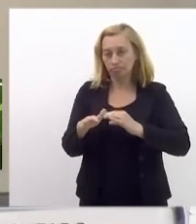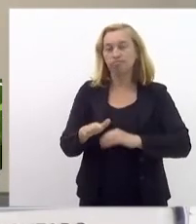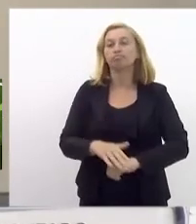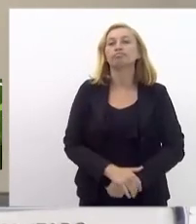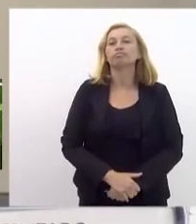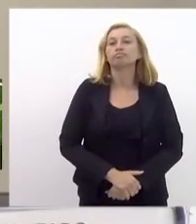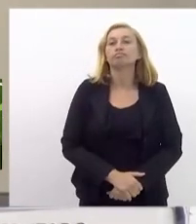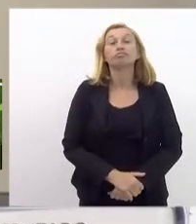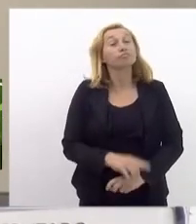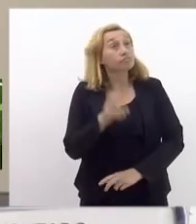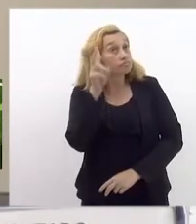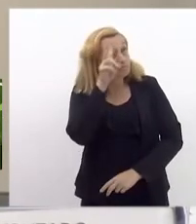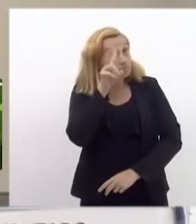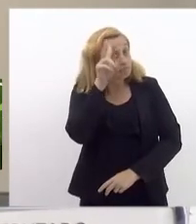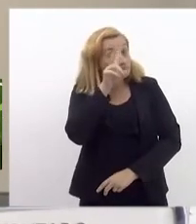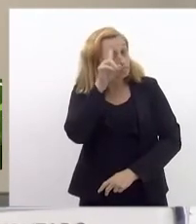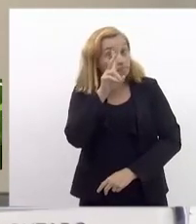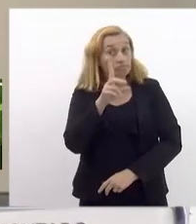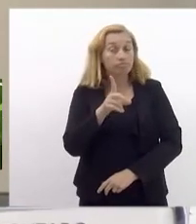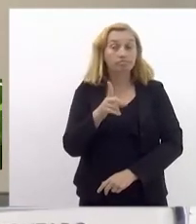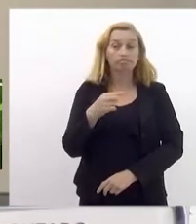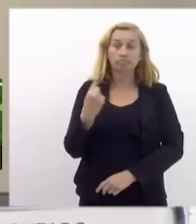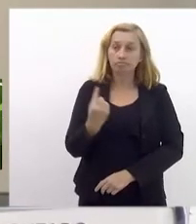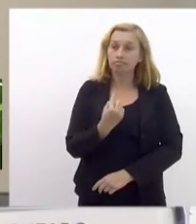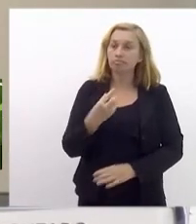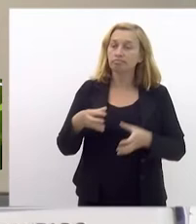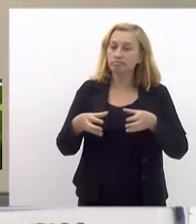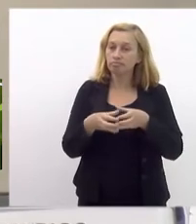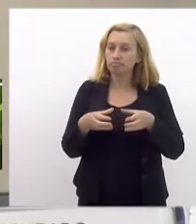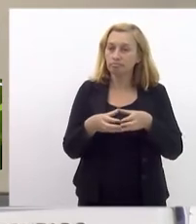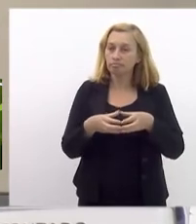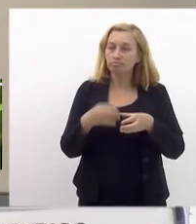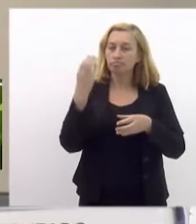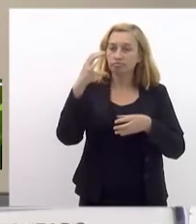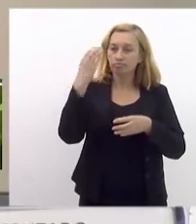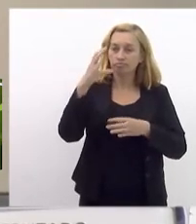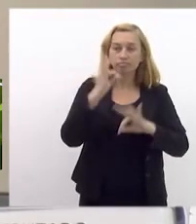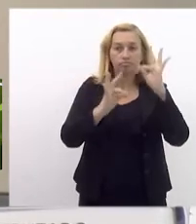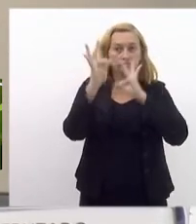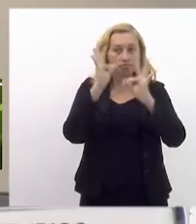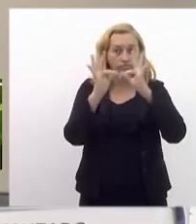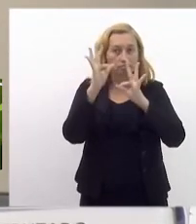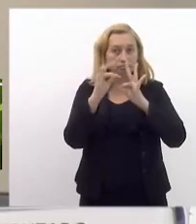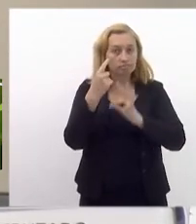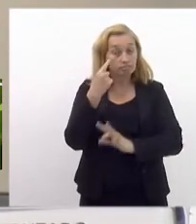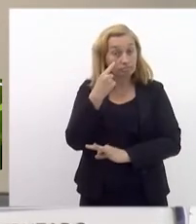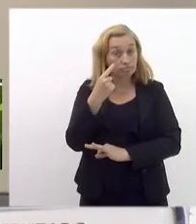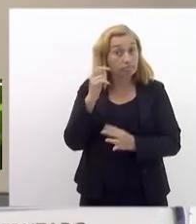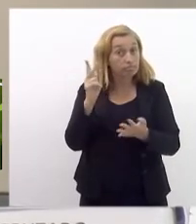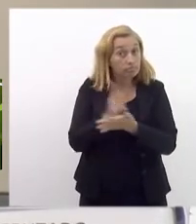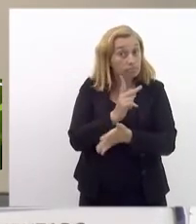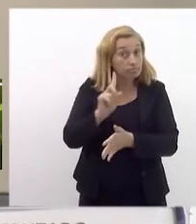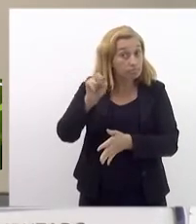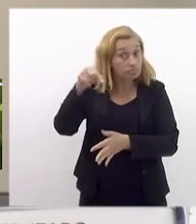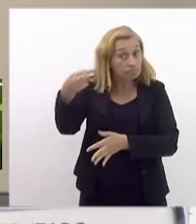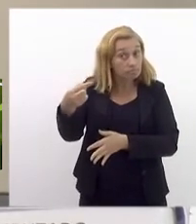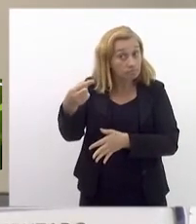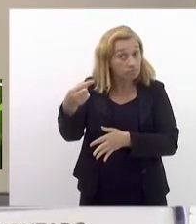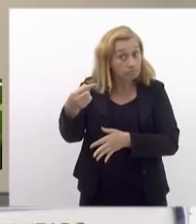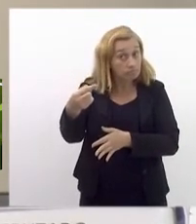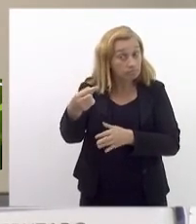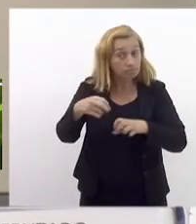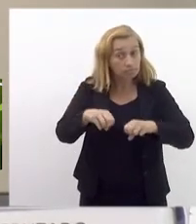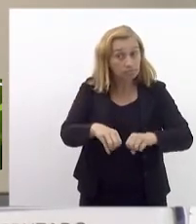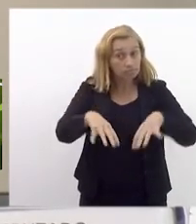conta. Lembrando que assim, nós estamos aqui no âmbito da Comissão de Ciência e Tecnologia. Não podemos prever o que acontecerá quando a matéria chegar no